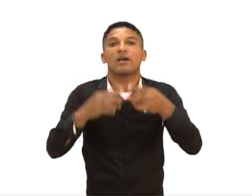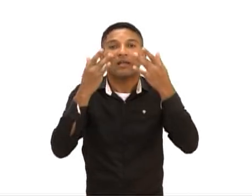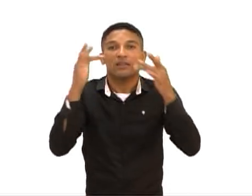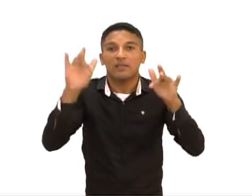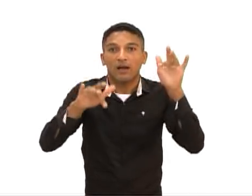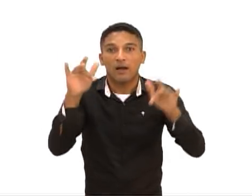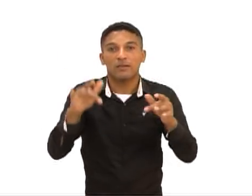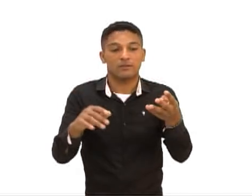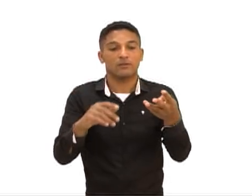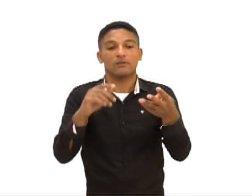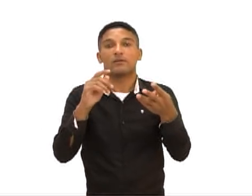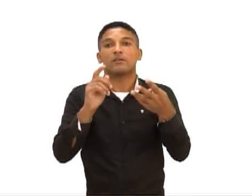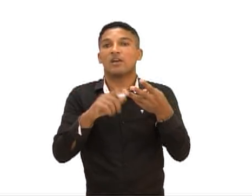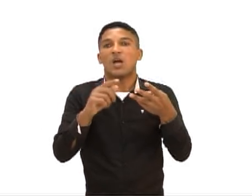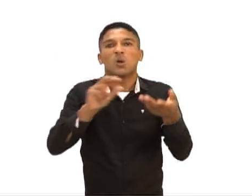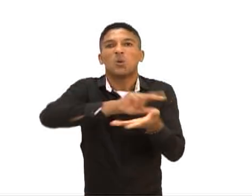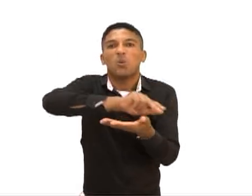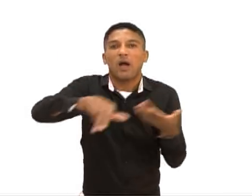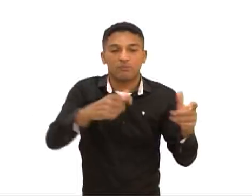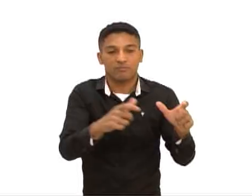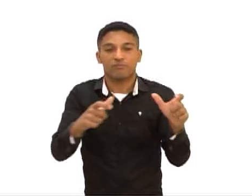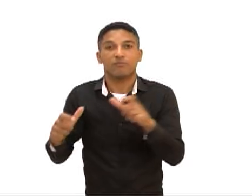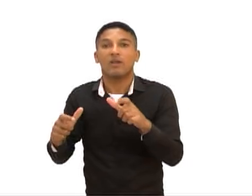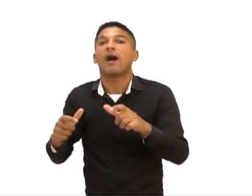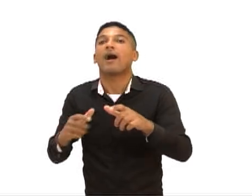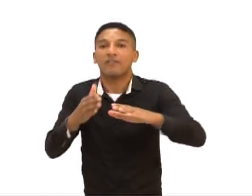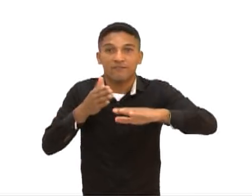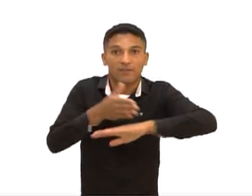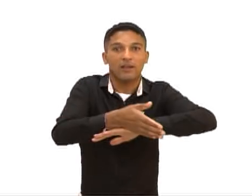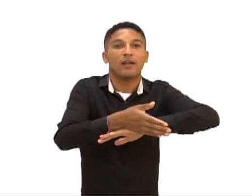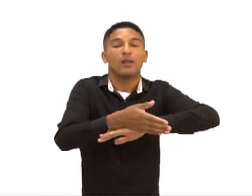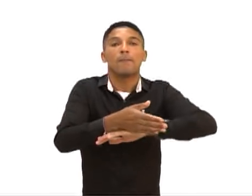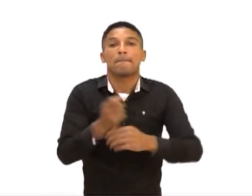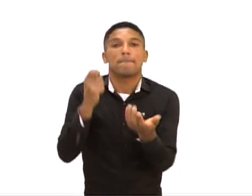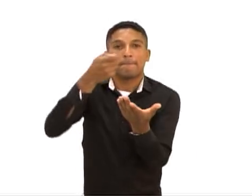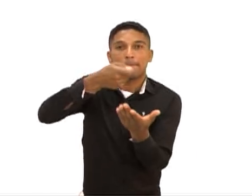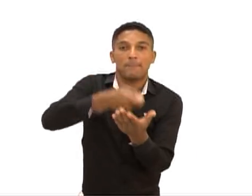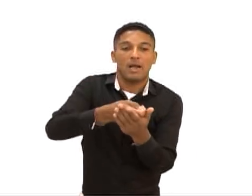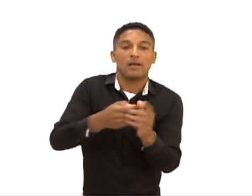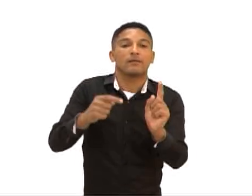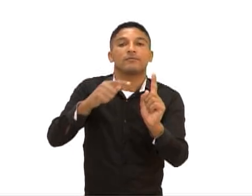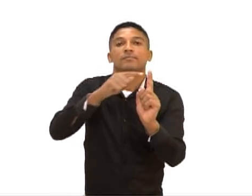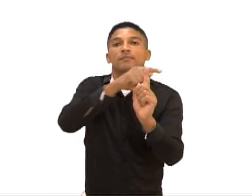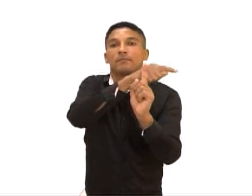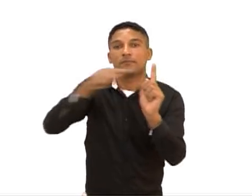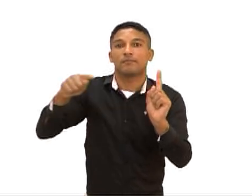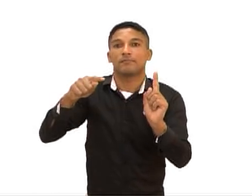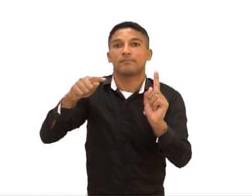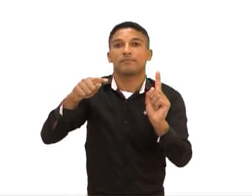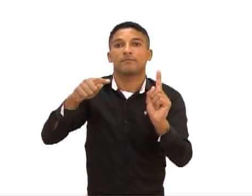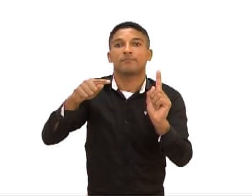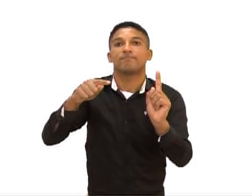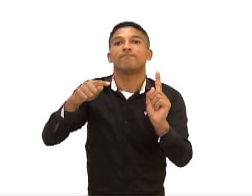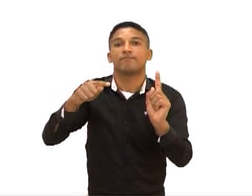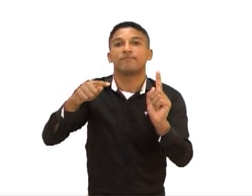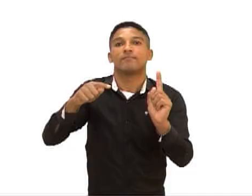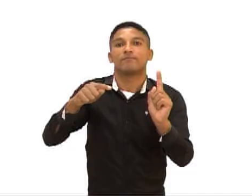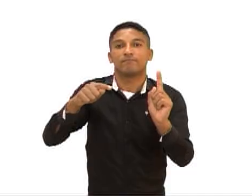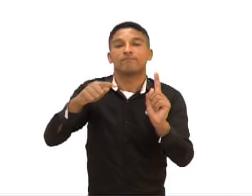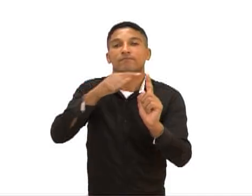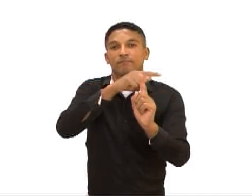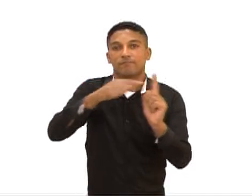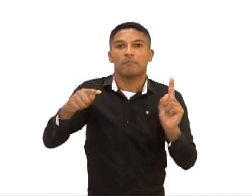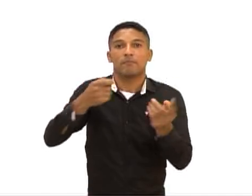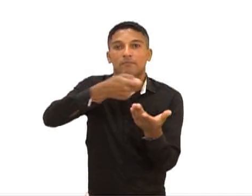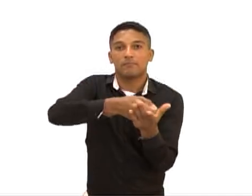teatro, sempre que quiserem assistir aí a algum dos elementos da nossa cultura, eles têm direito a meia entrada.